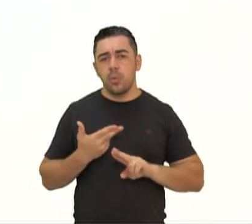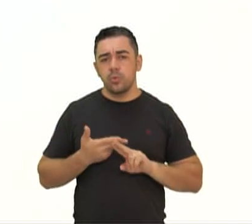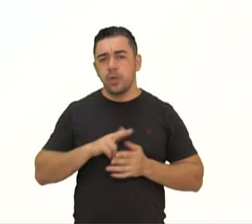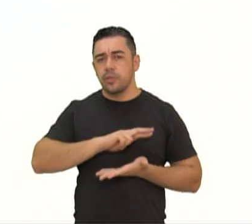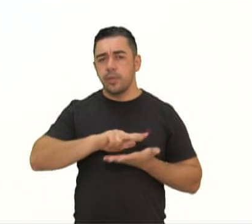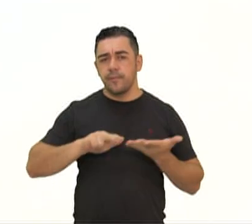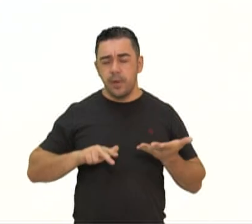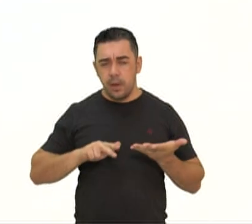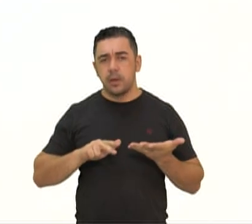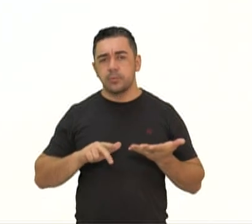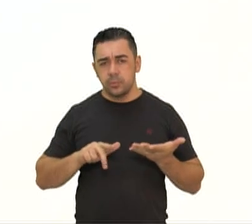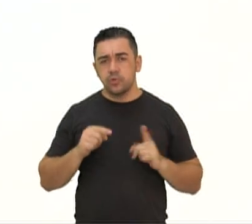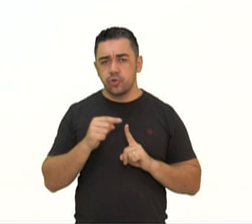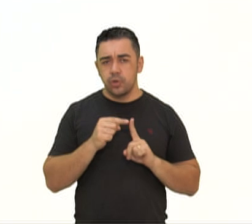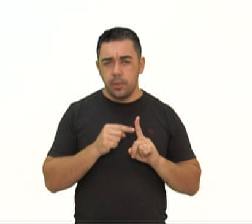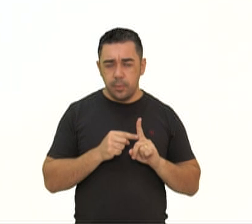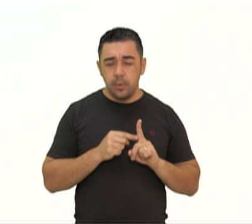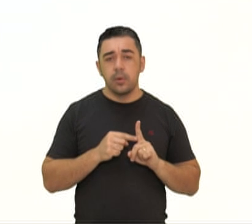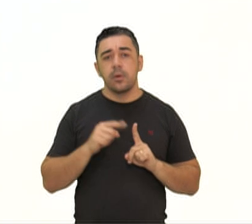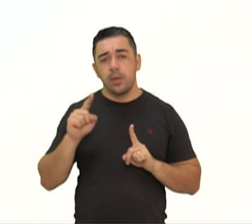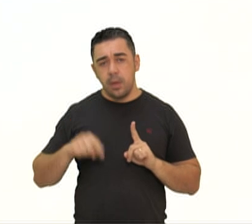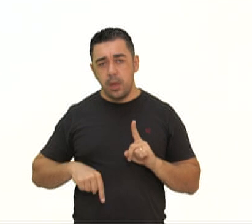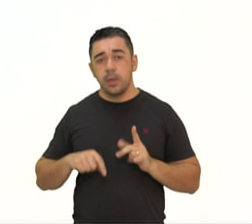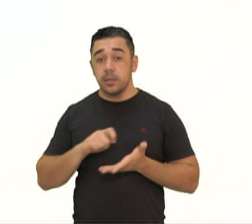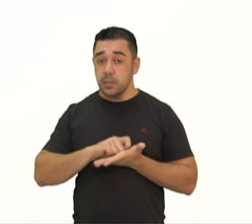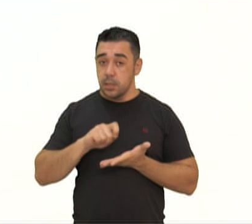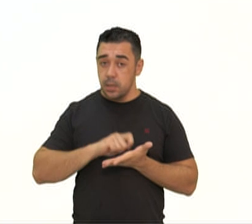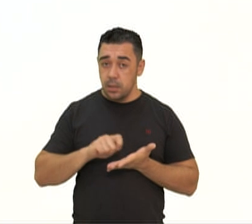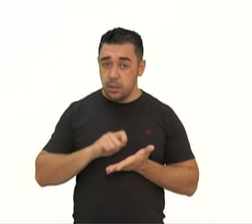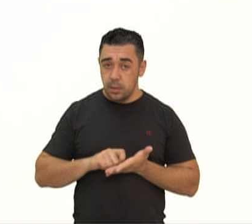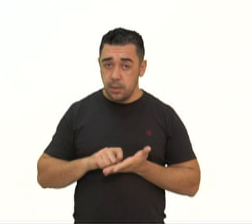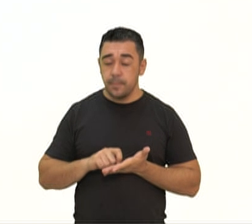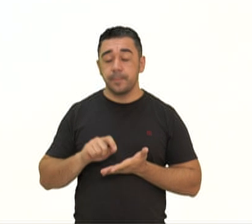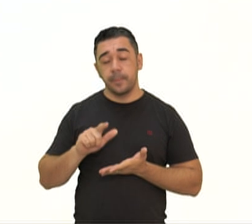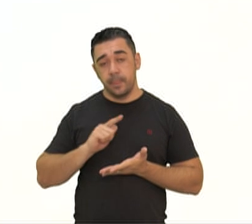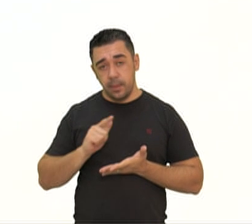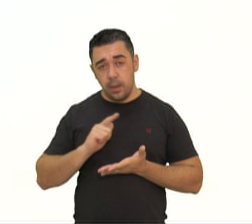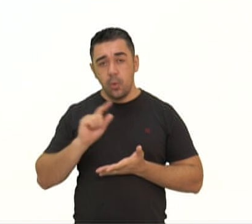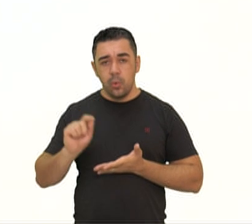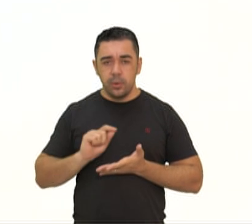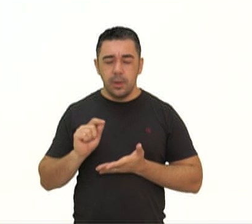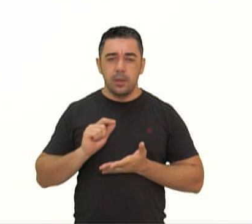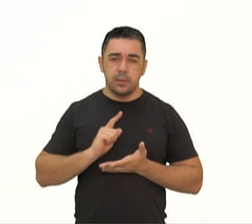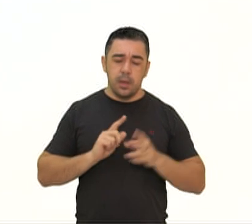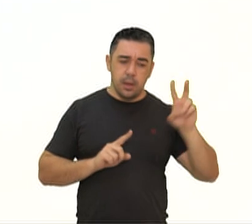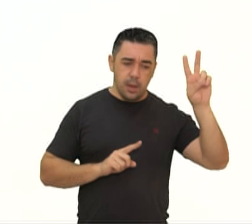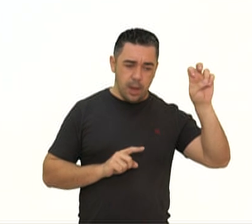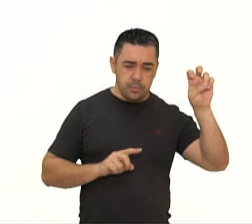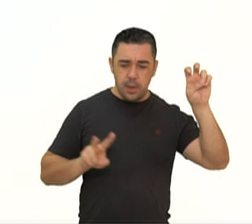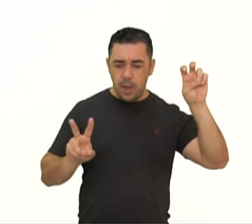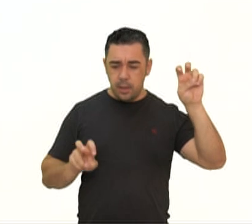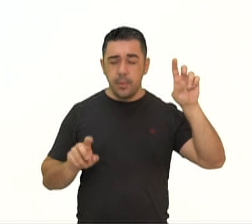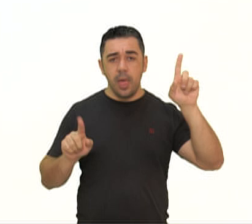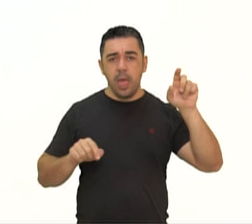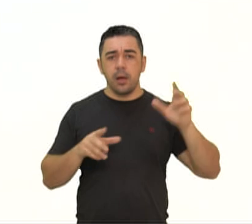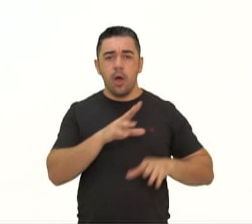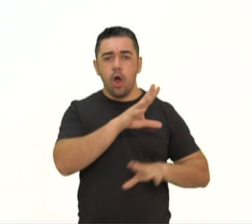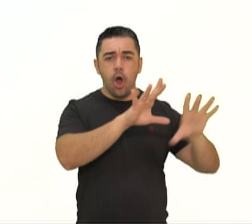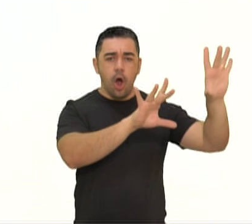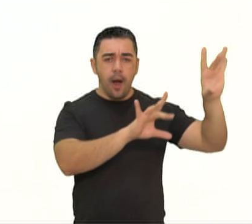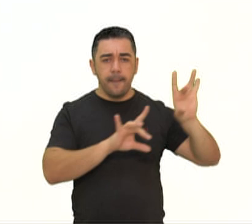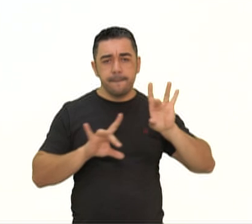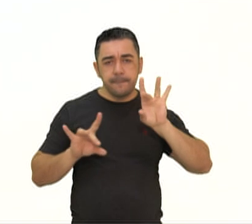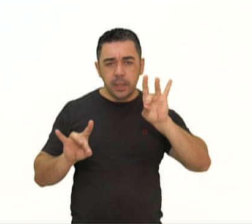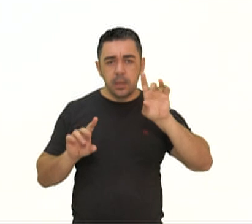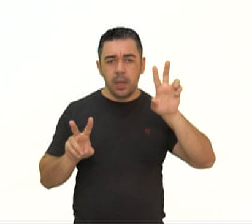diversas situações na modalidade escrita. Uma delas é para abrir e fechar citações,